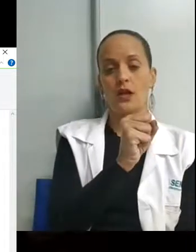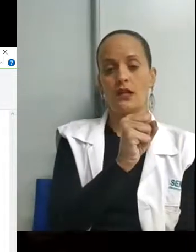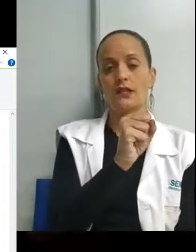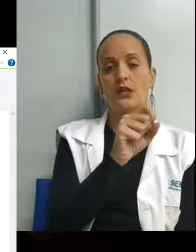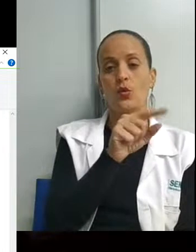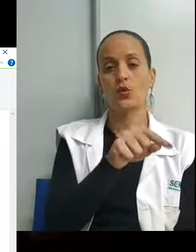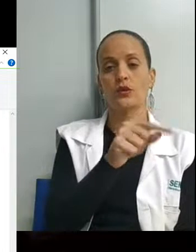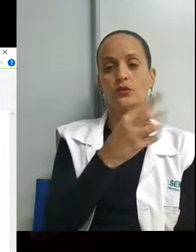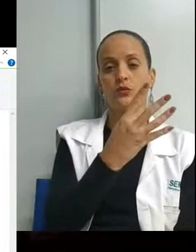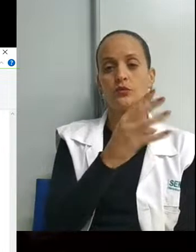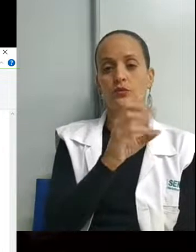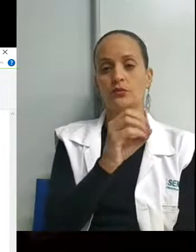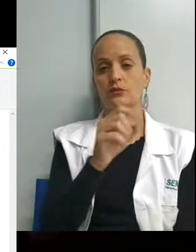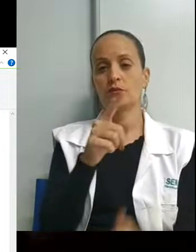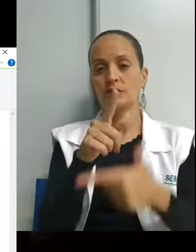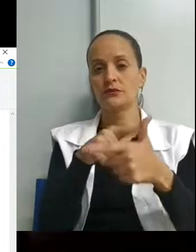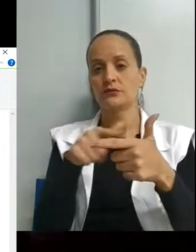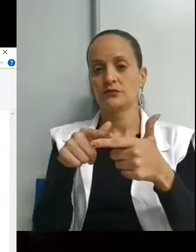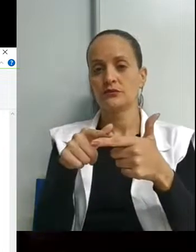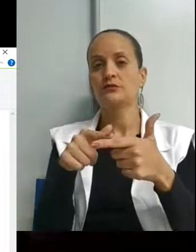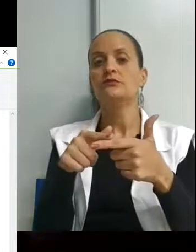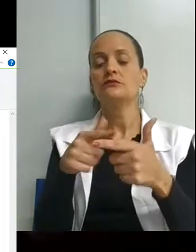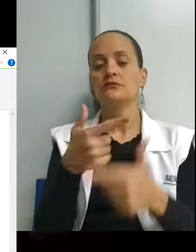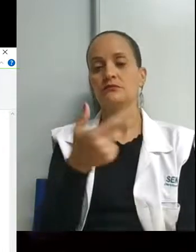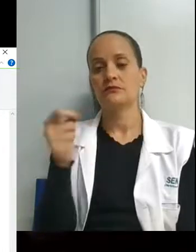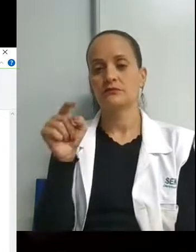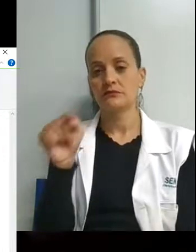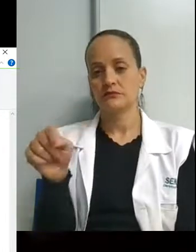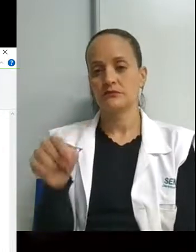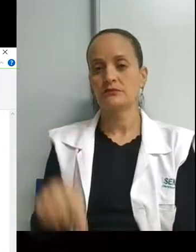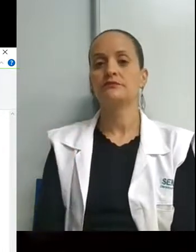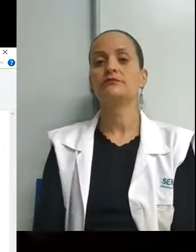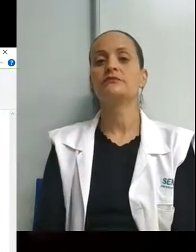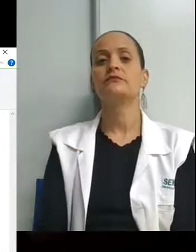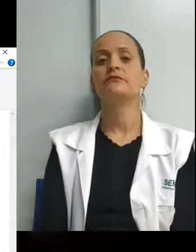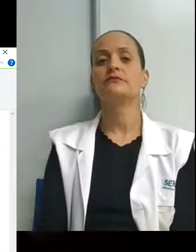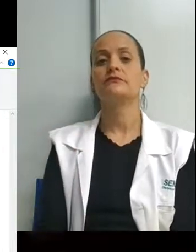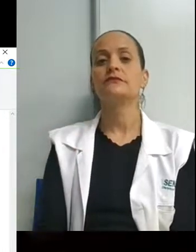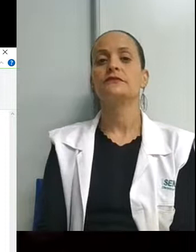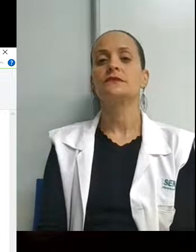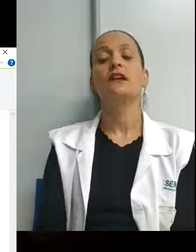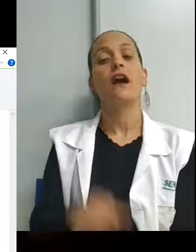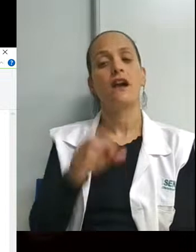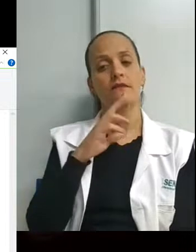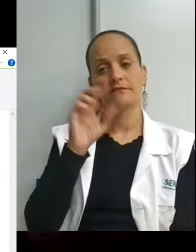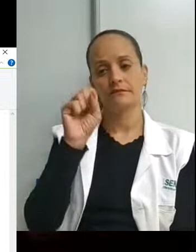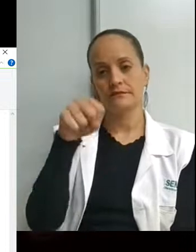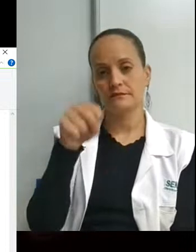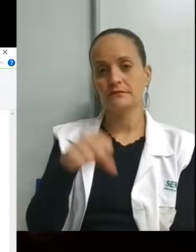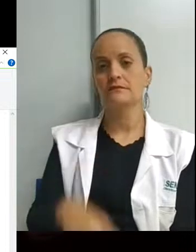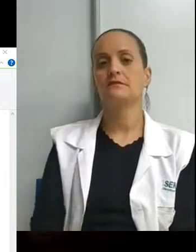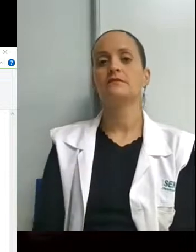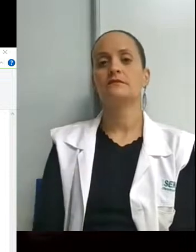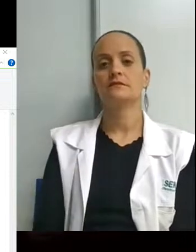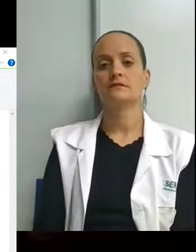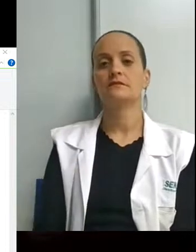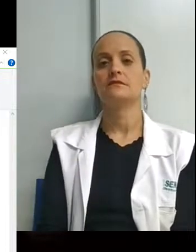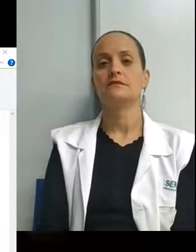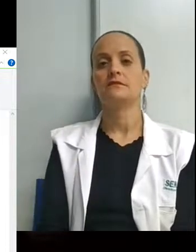48.400 dividido por 20.000. Aí a gente encontra o valor do quê? Da resistência, que é